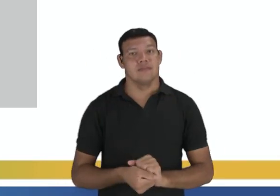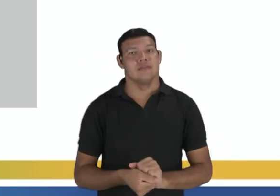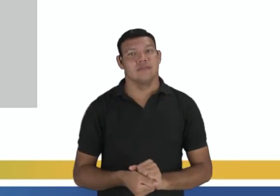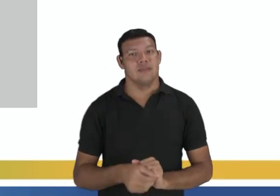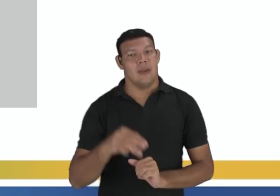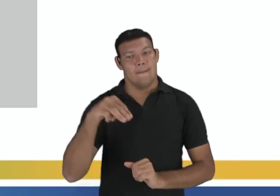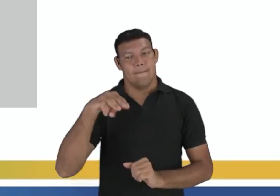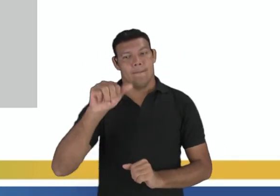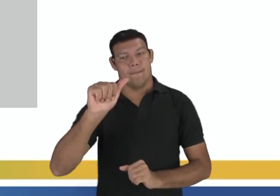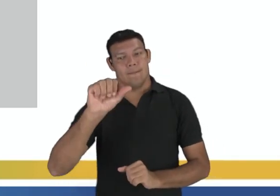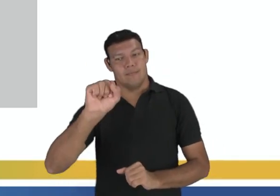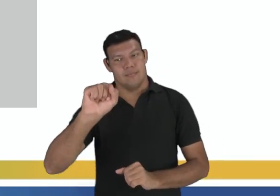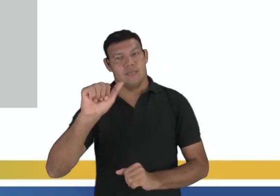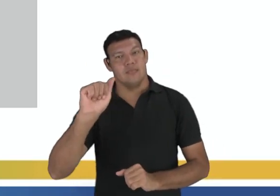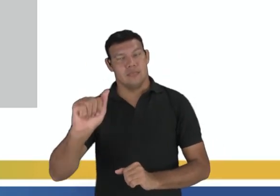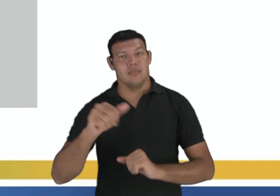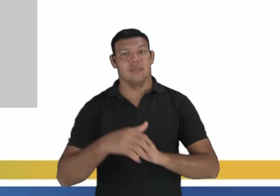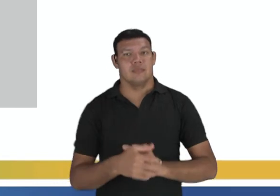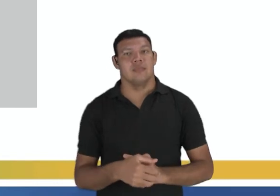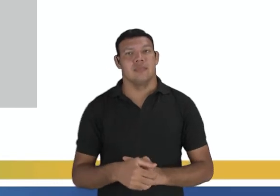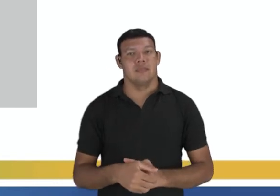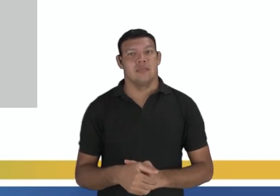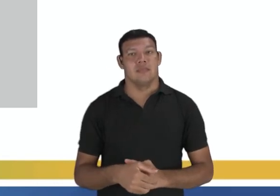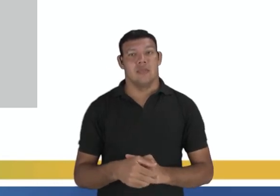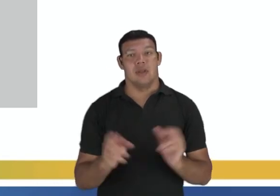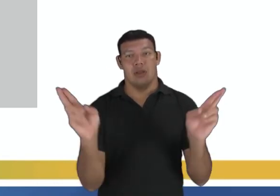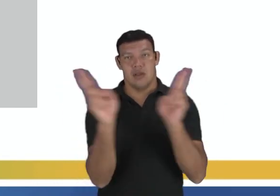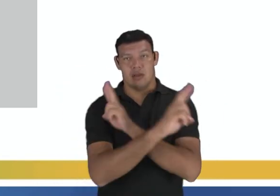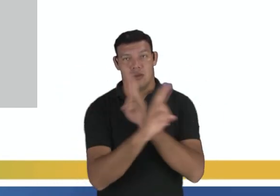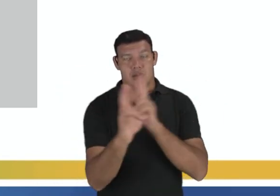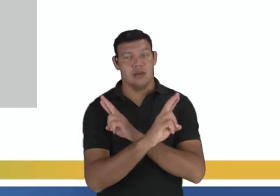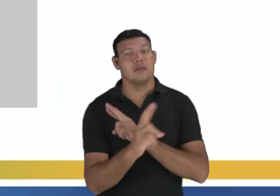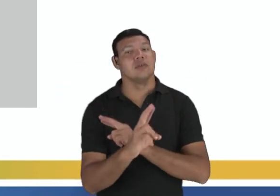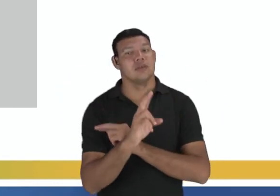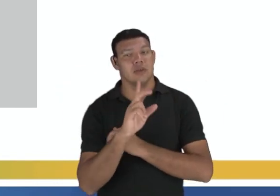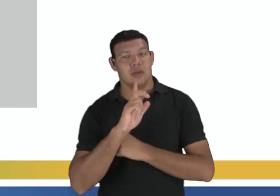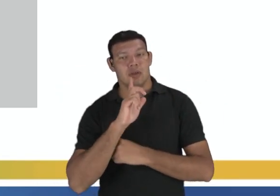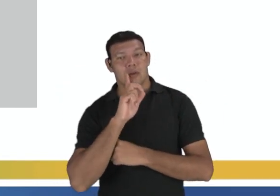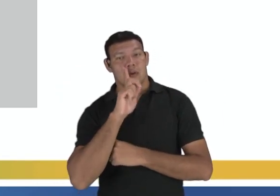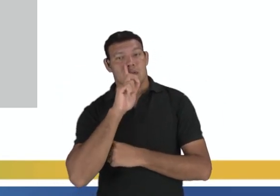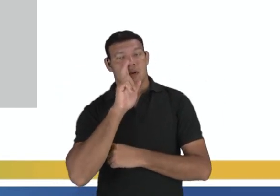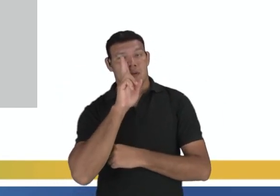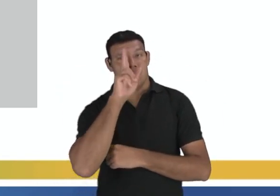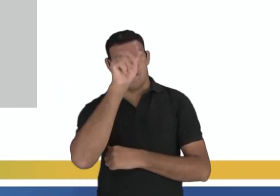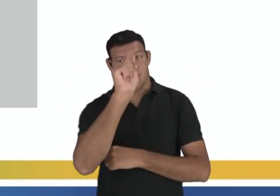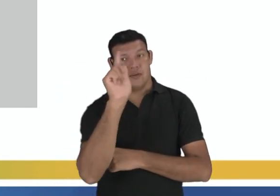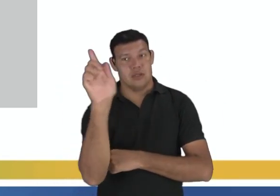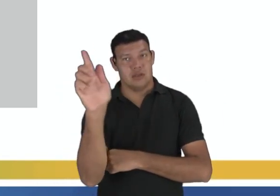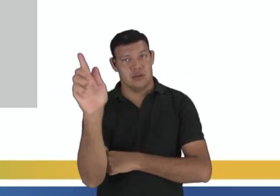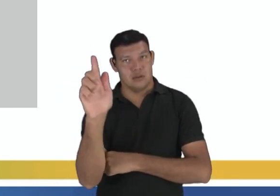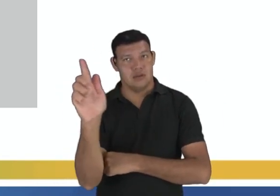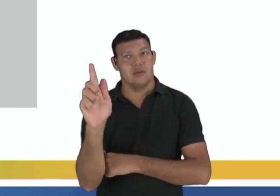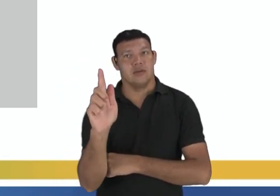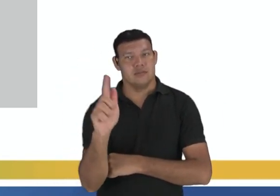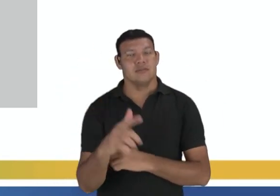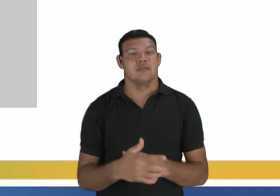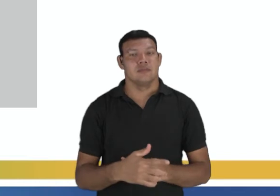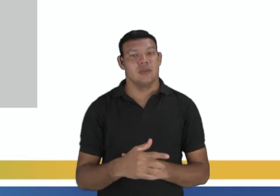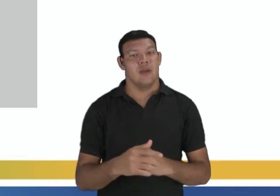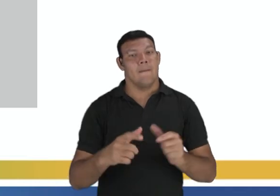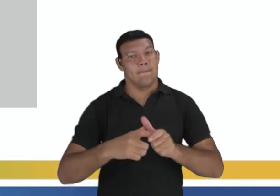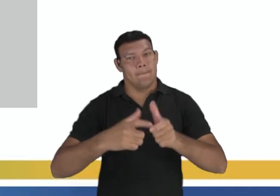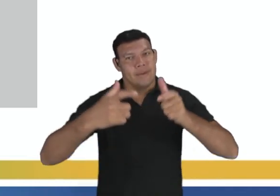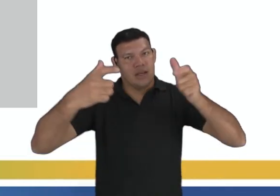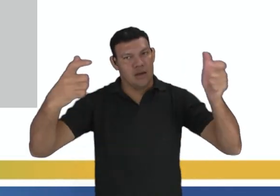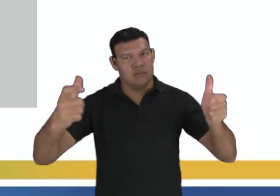deve-se, entre outros fatores, à sua massa. Então, a massa está diretamente ligada à força gravitacional. Então, quanto maior a massa de um